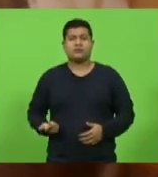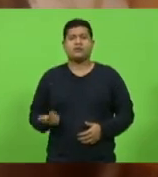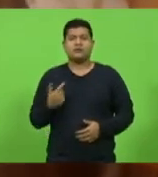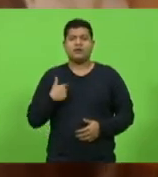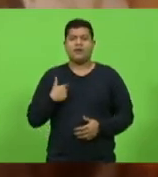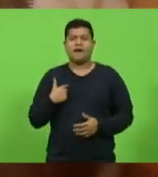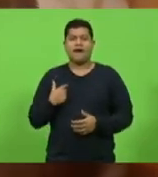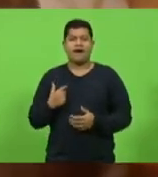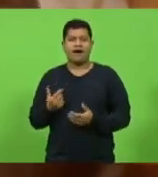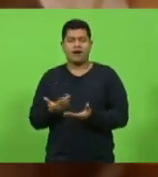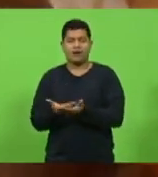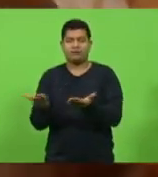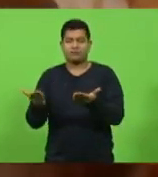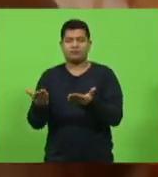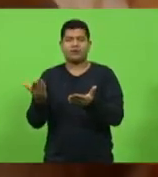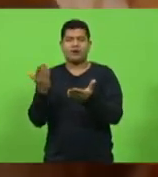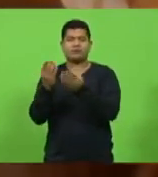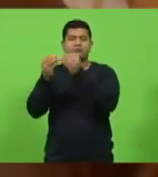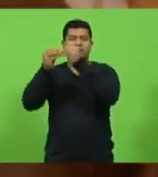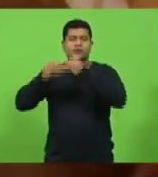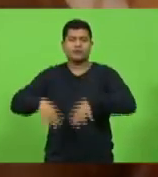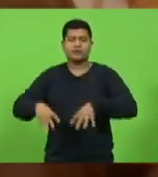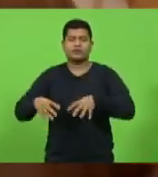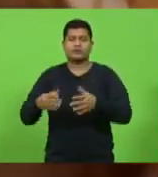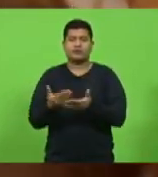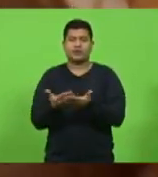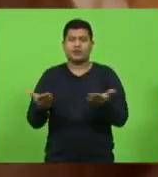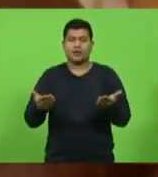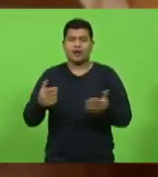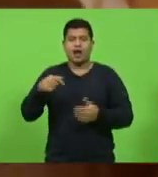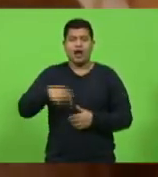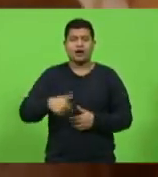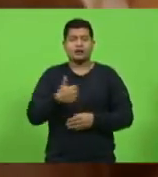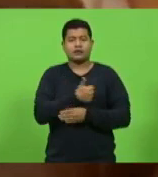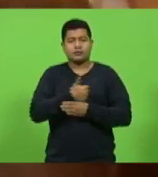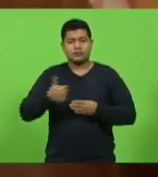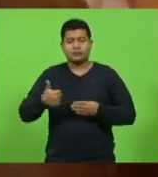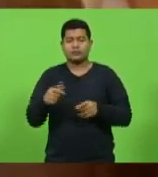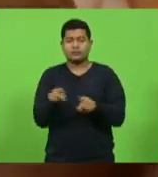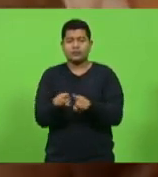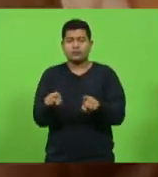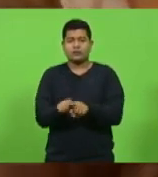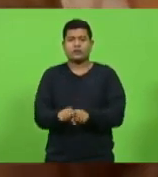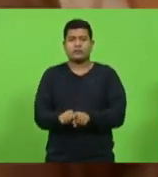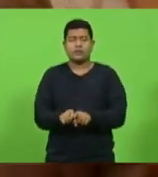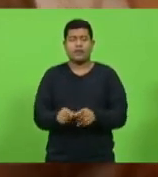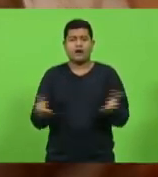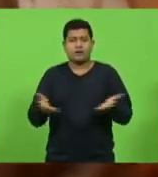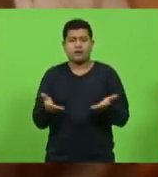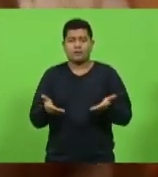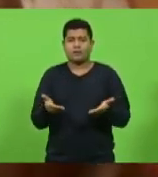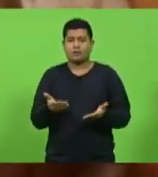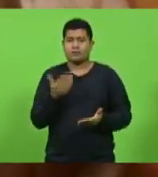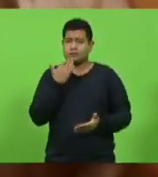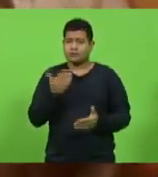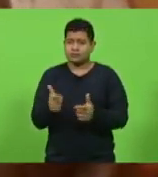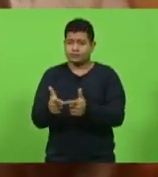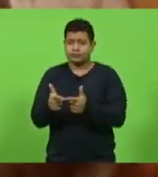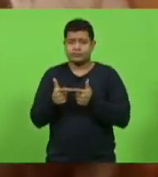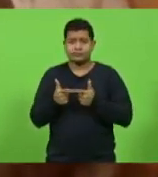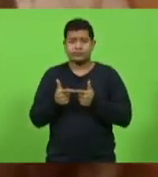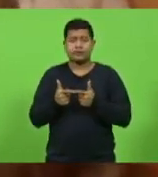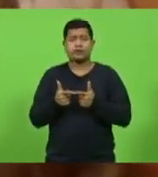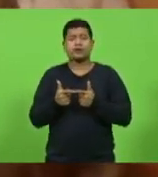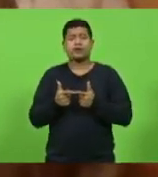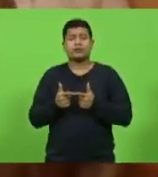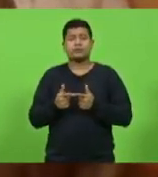patrimônio financeiro e moral. Neste momento, eu peço venha para citar uma pequena